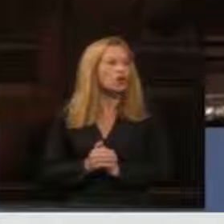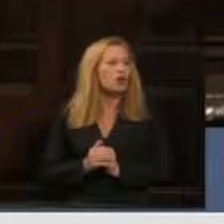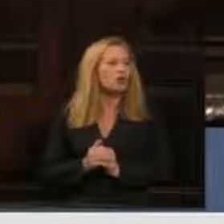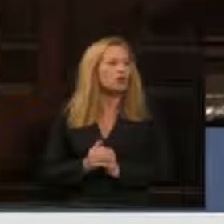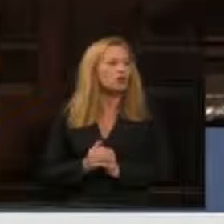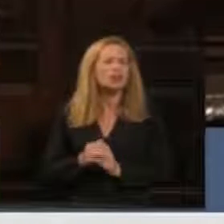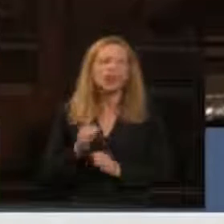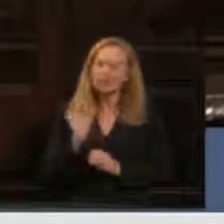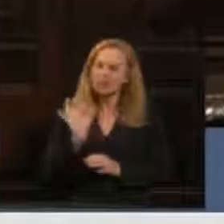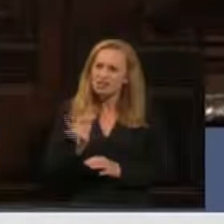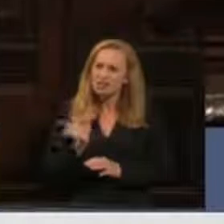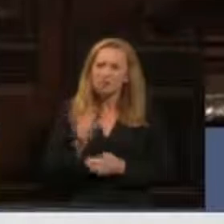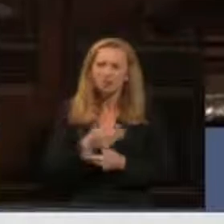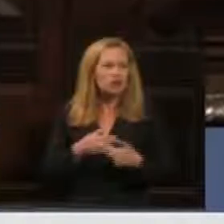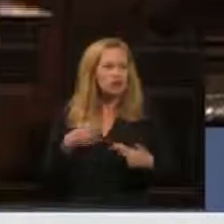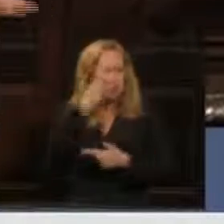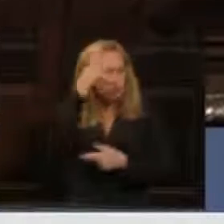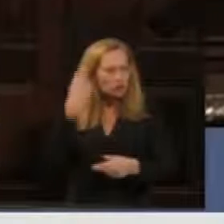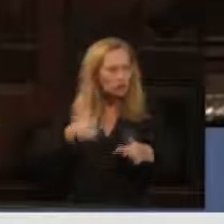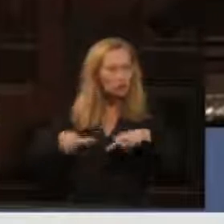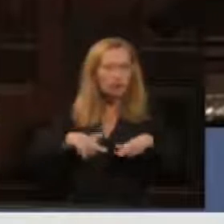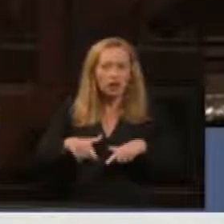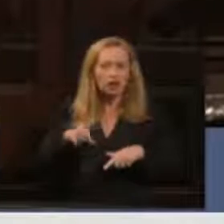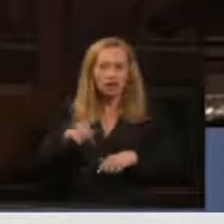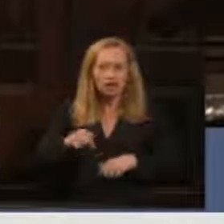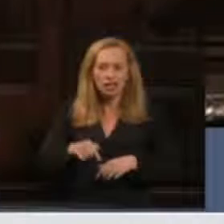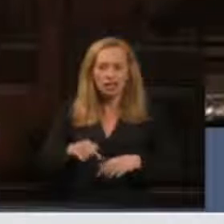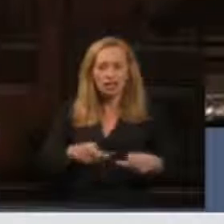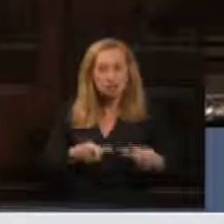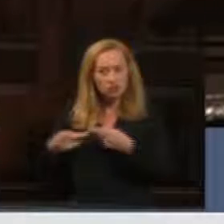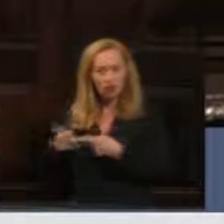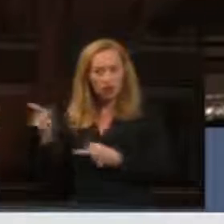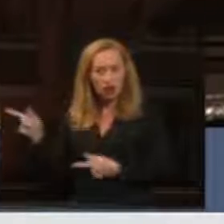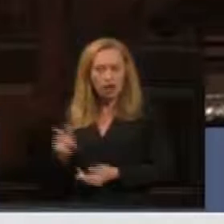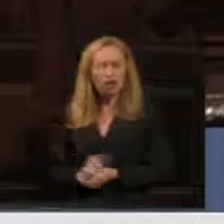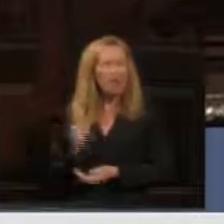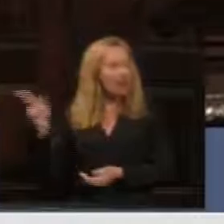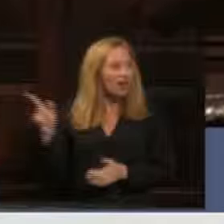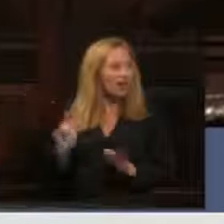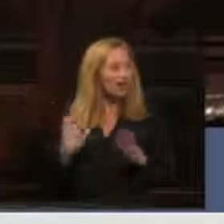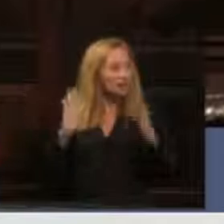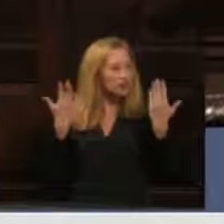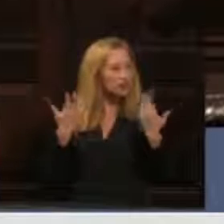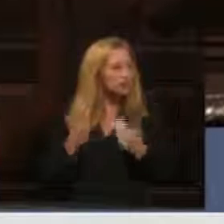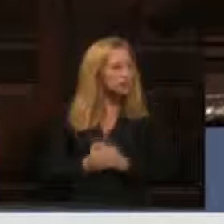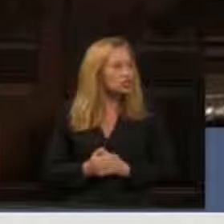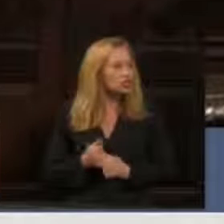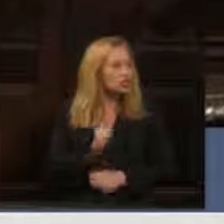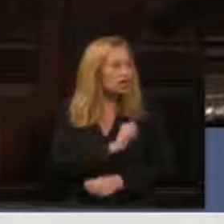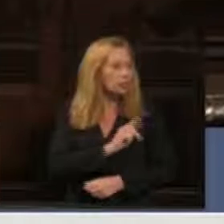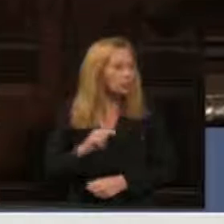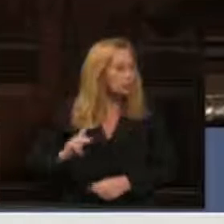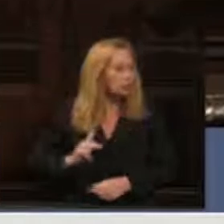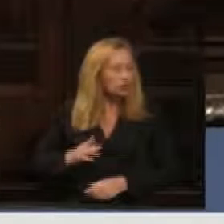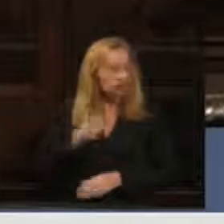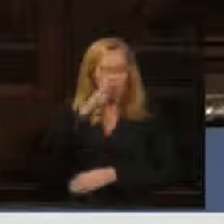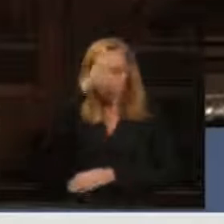lá. Estavam lá comemorando os católicos apostólicos